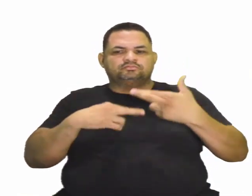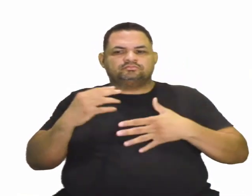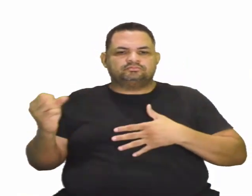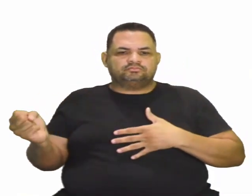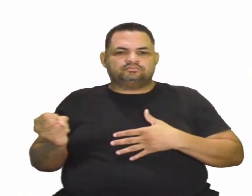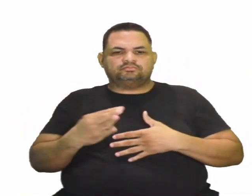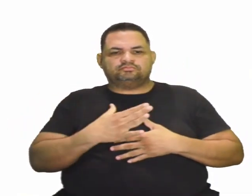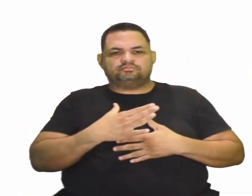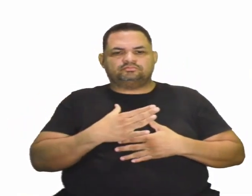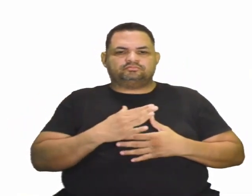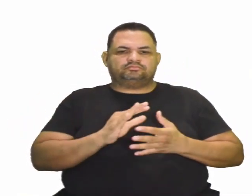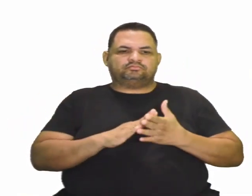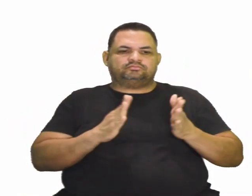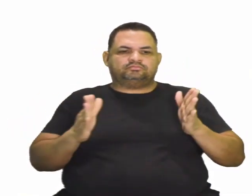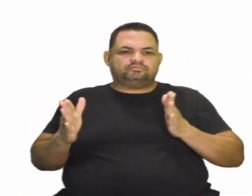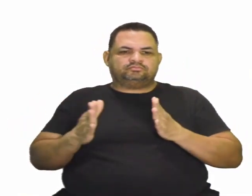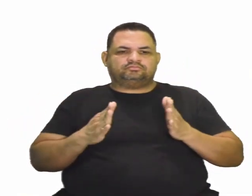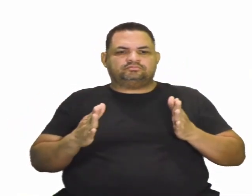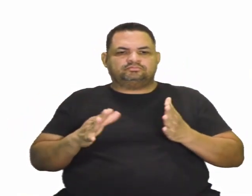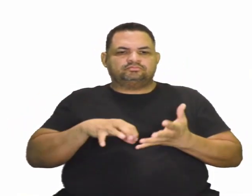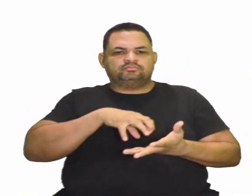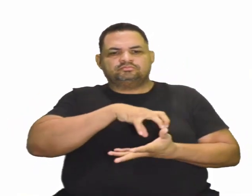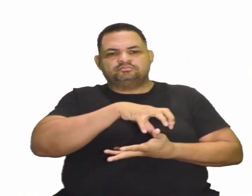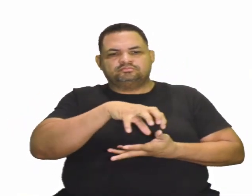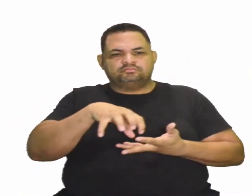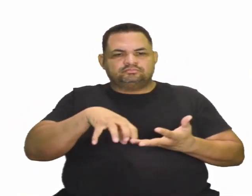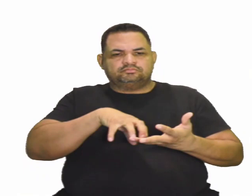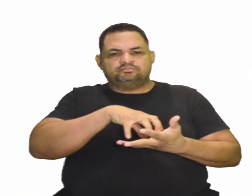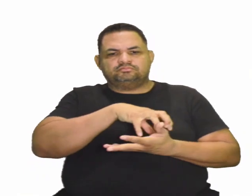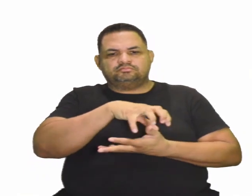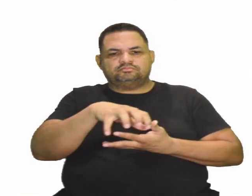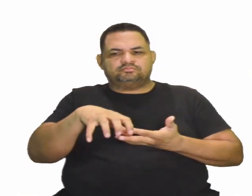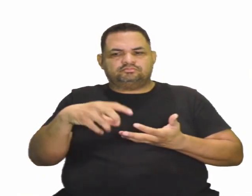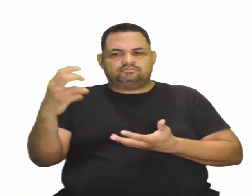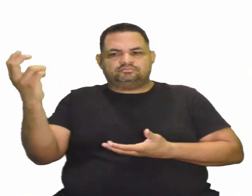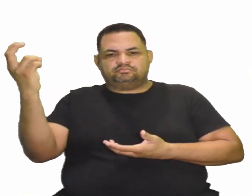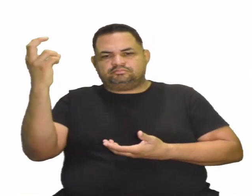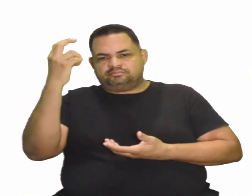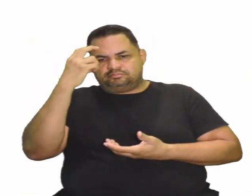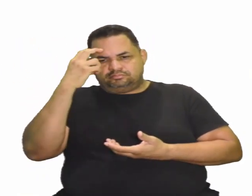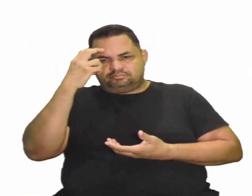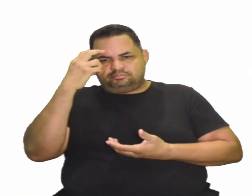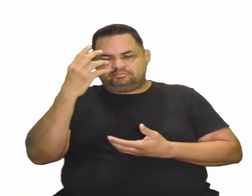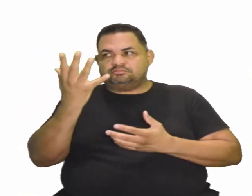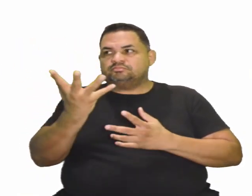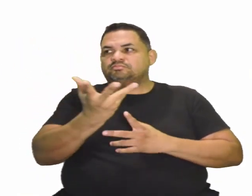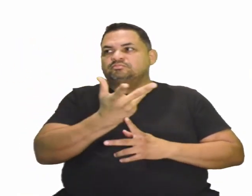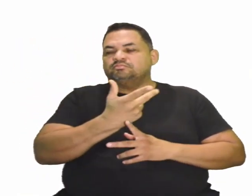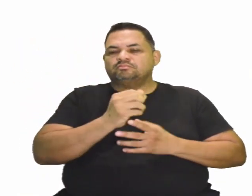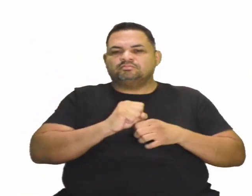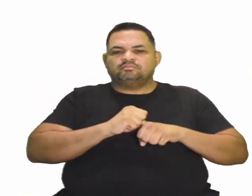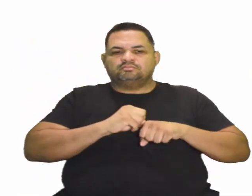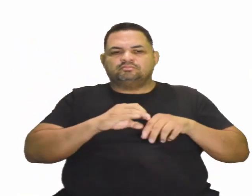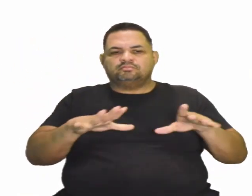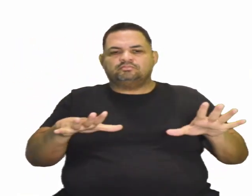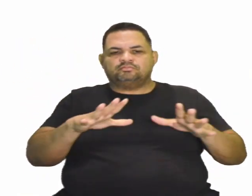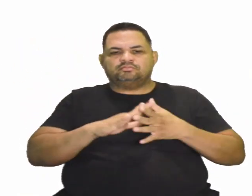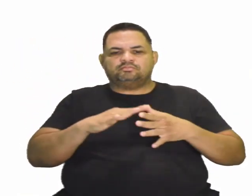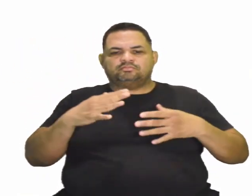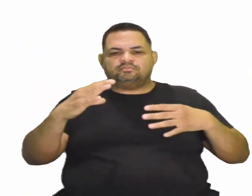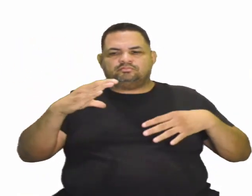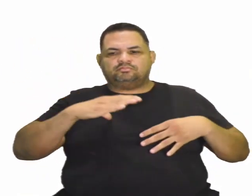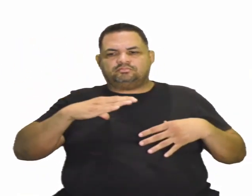ou Renascimento, um período, então, de efervescência cultural, onde houve expansão das cidades,